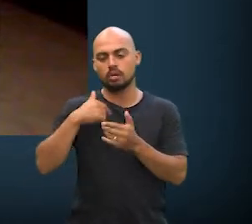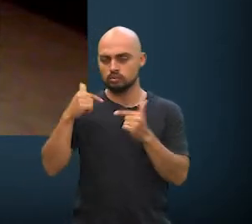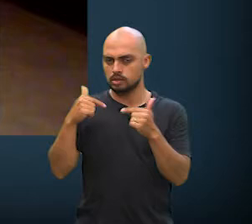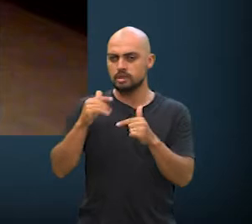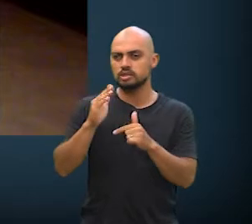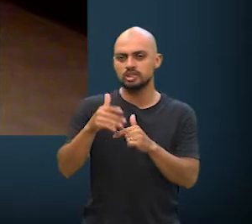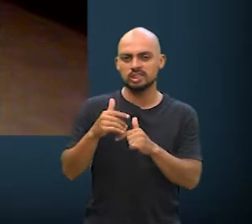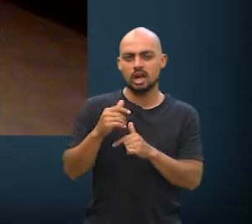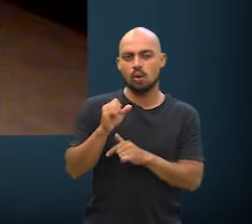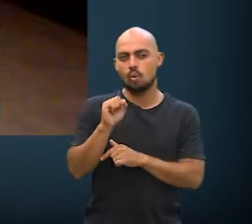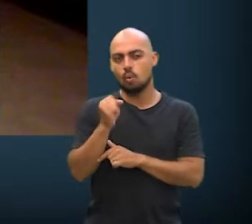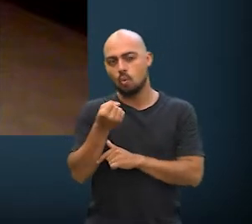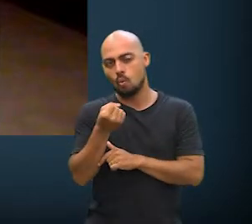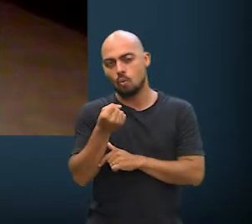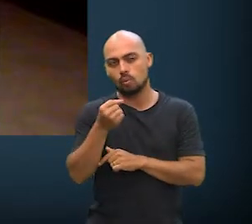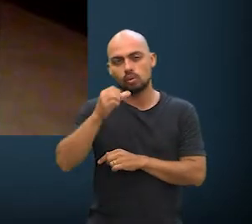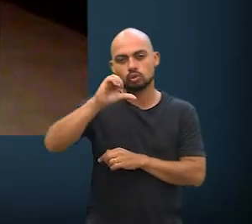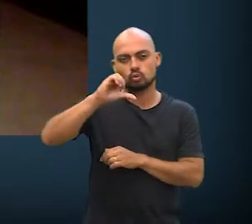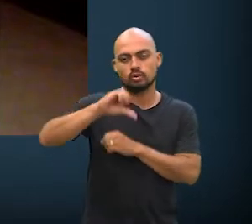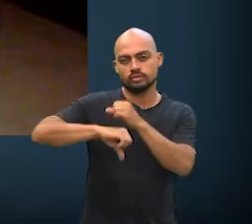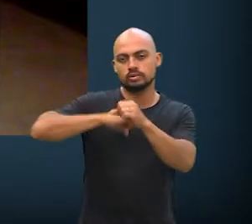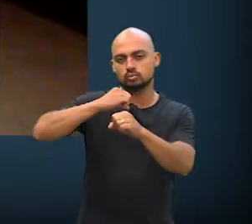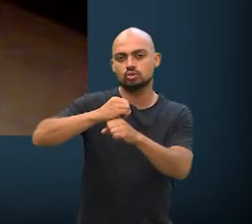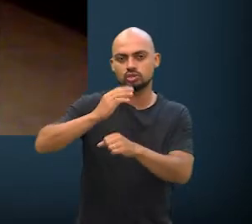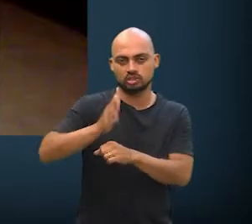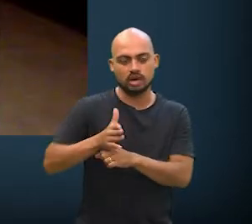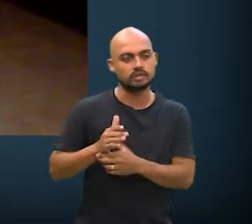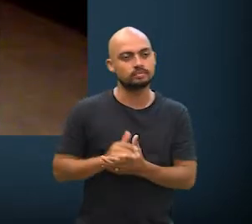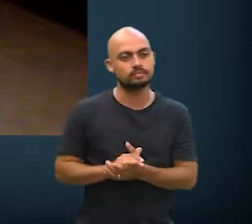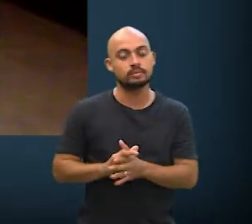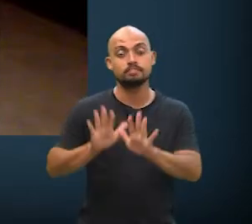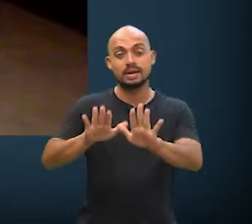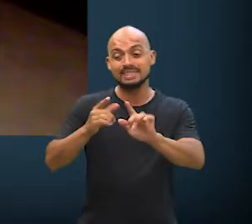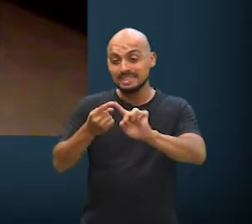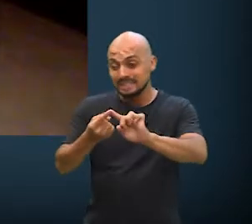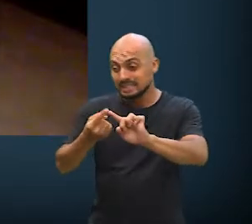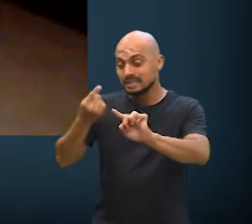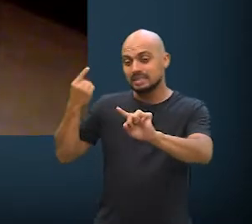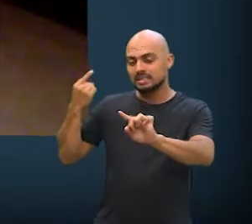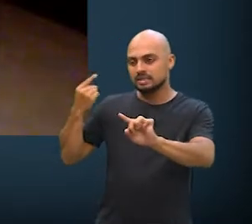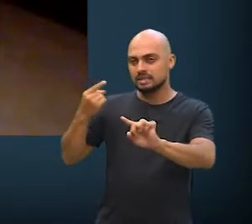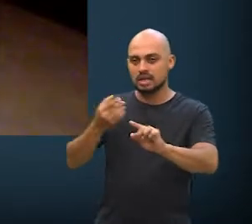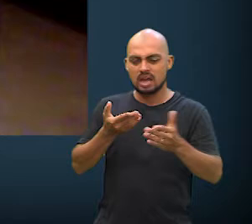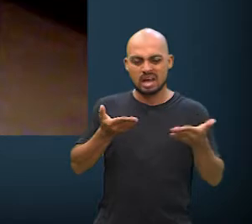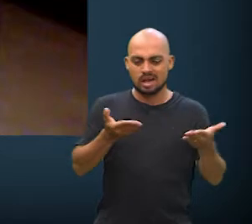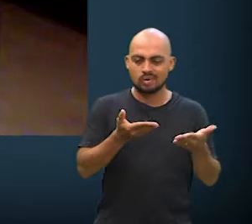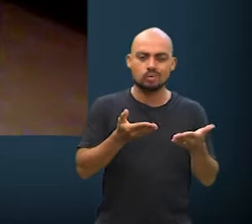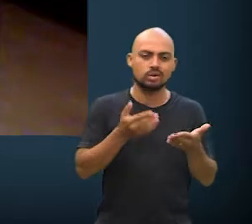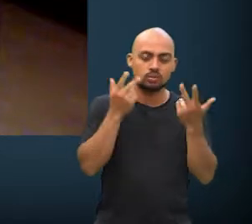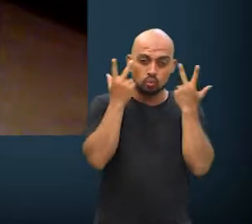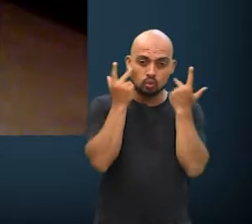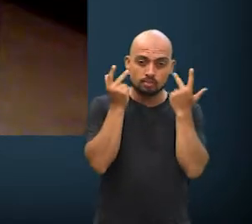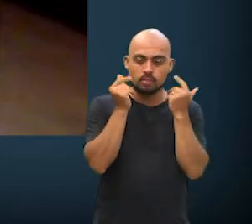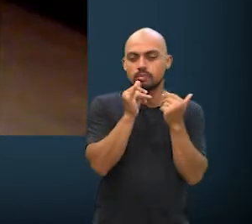bater aí pelo menos uns 8 a 9 anos. E antigamente, hoje vira moda, né, as pessoas falarem sobre mercado